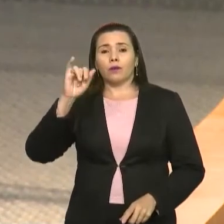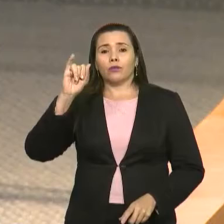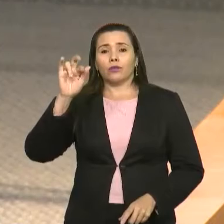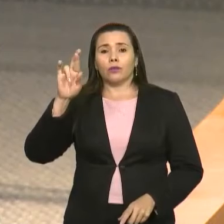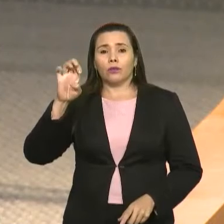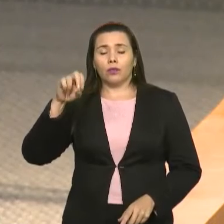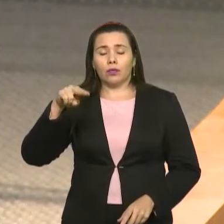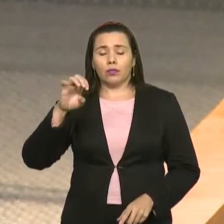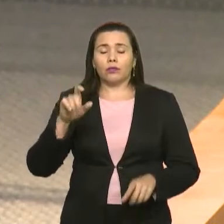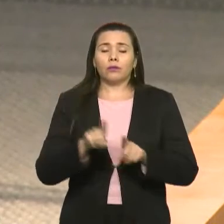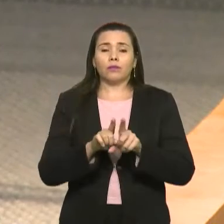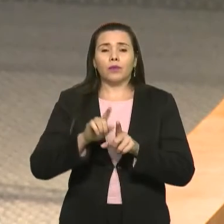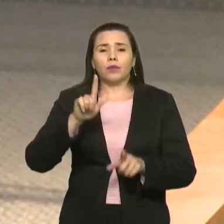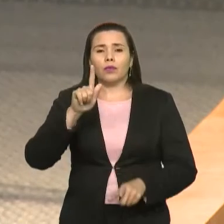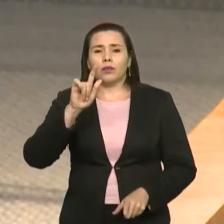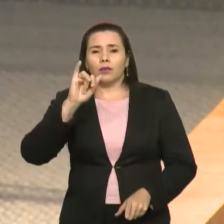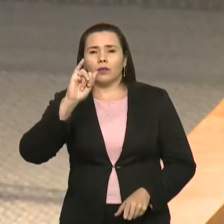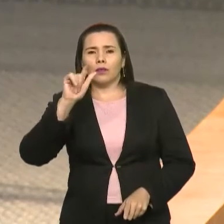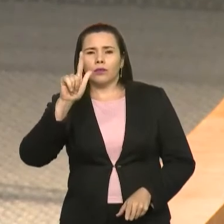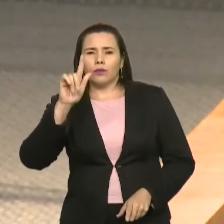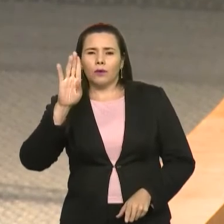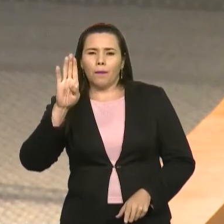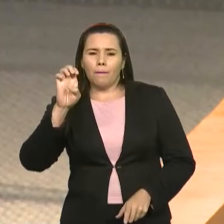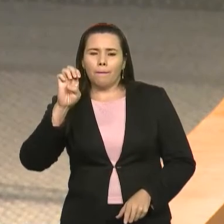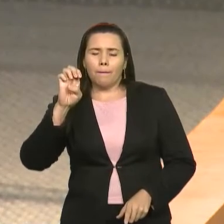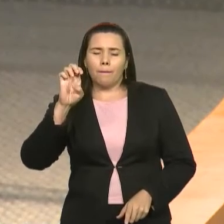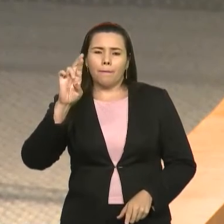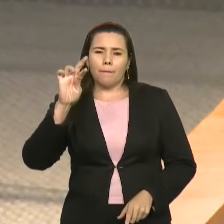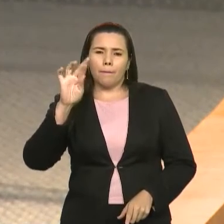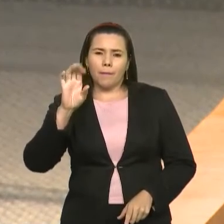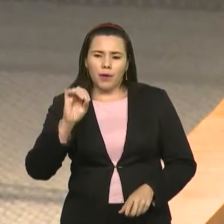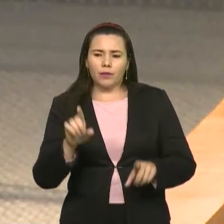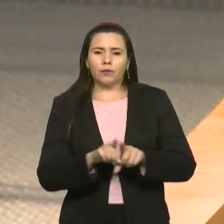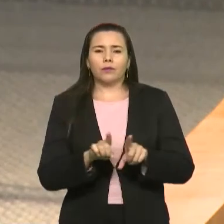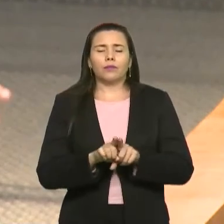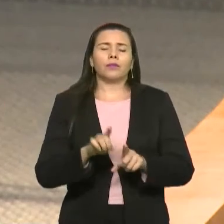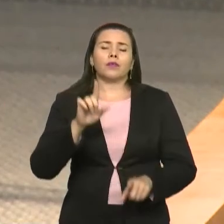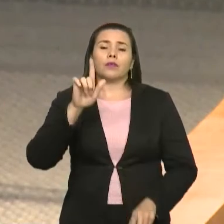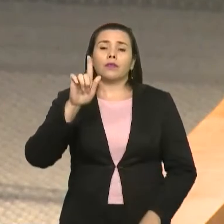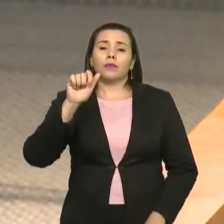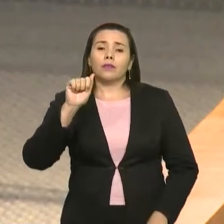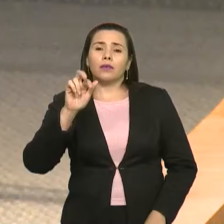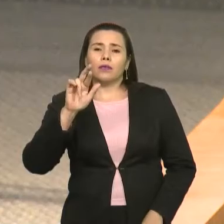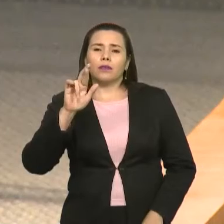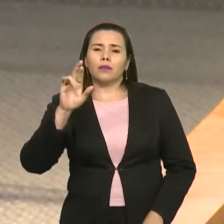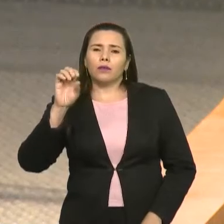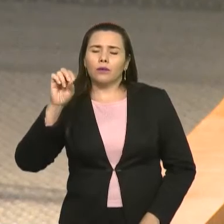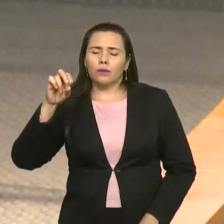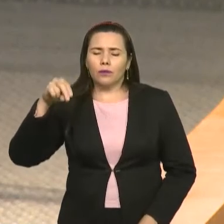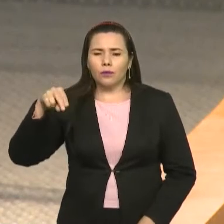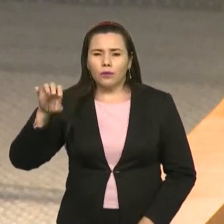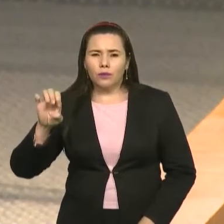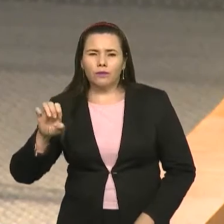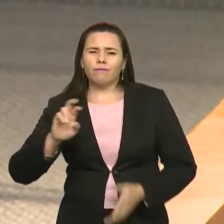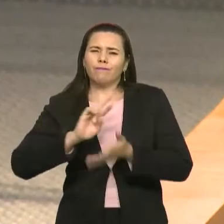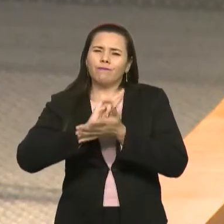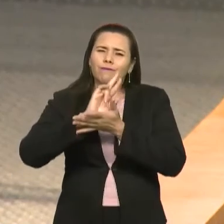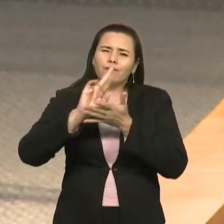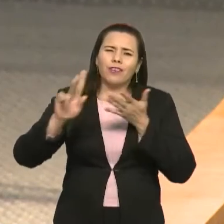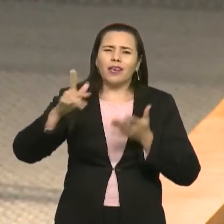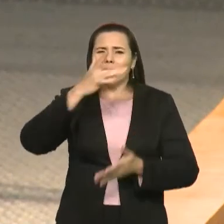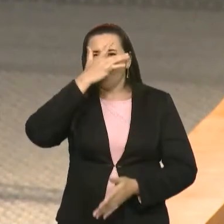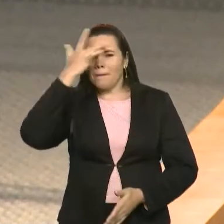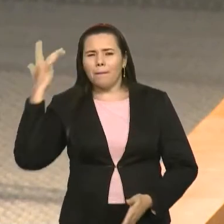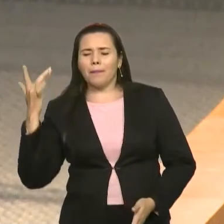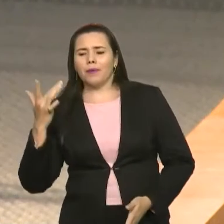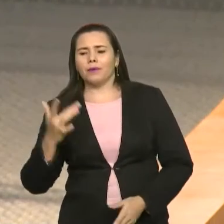Gilberto Leda, Garrone, Inúmeras pessoas que tiveram a oportunidade um dia